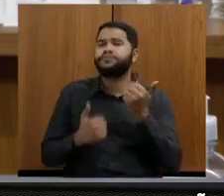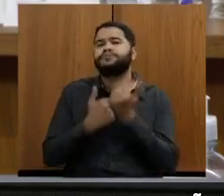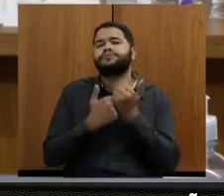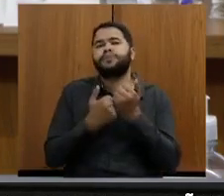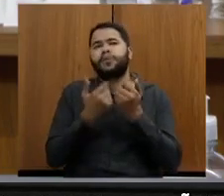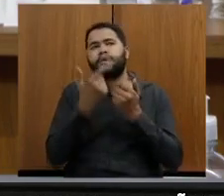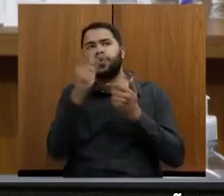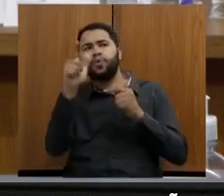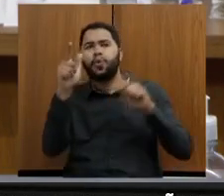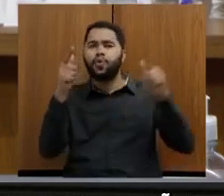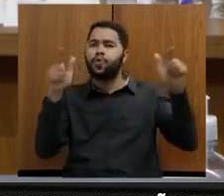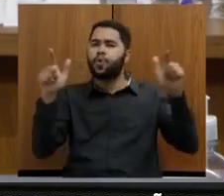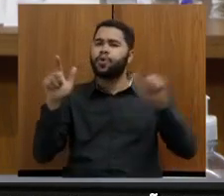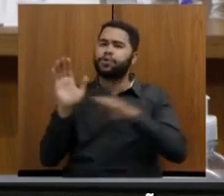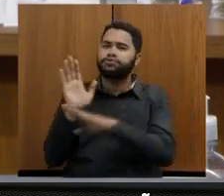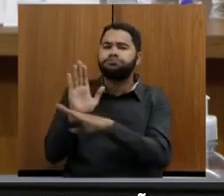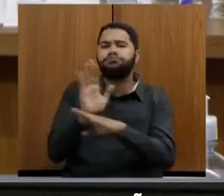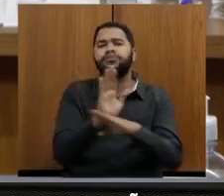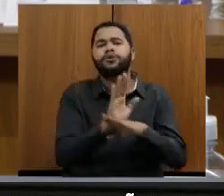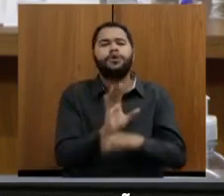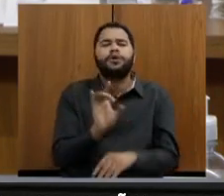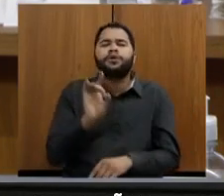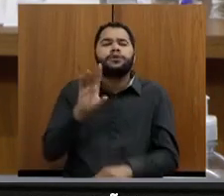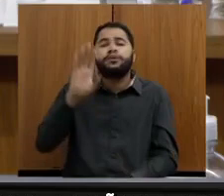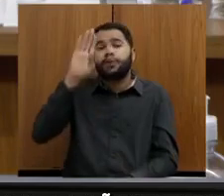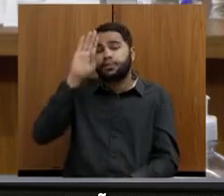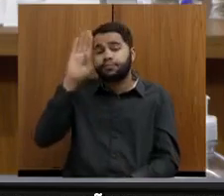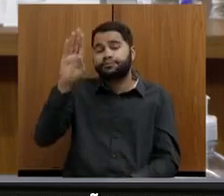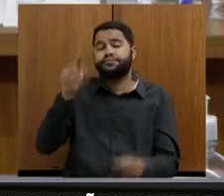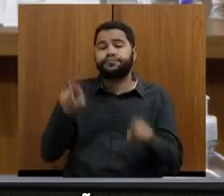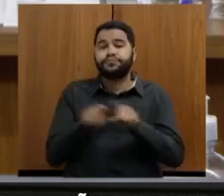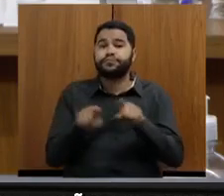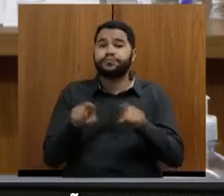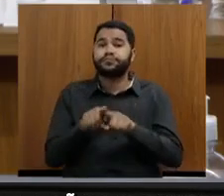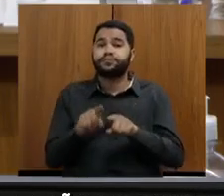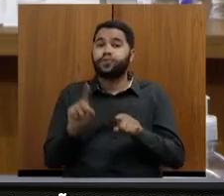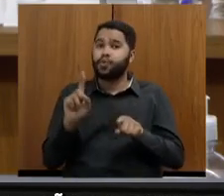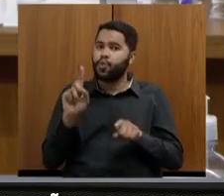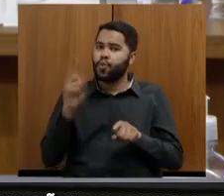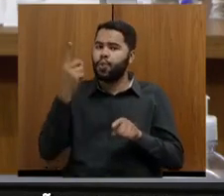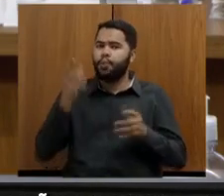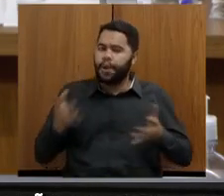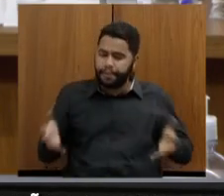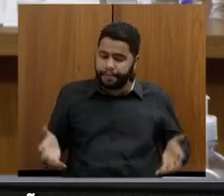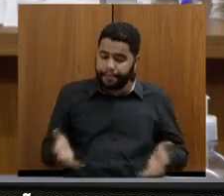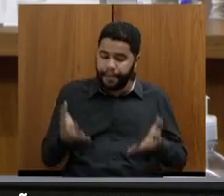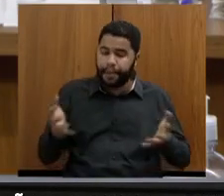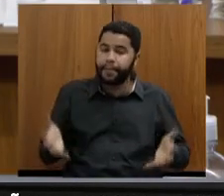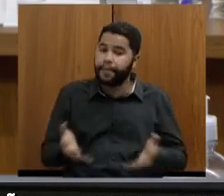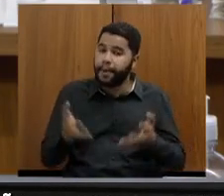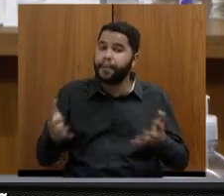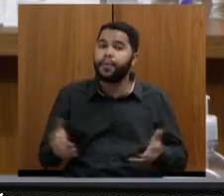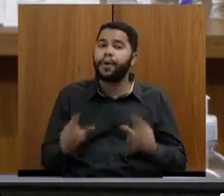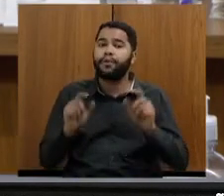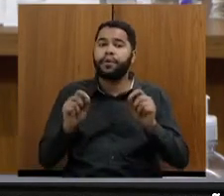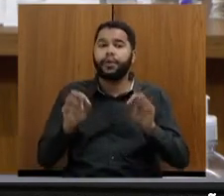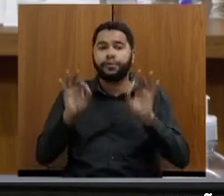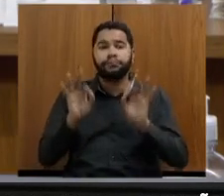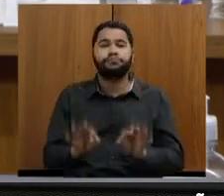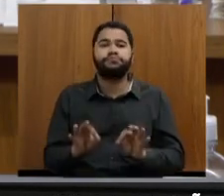as demais corporações apenas para destacar uma motivação nessa priorização